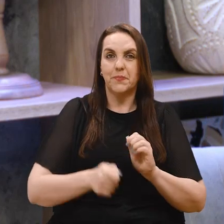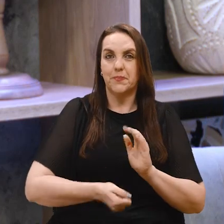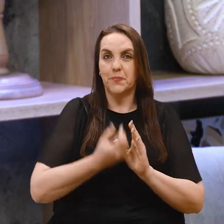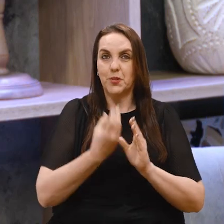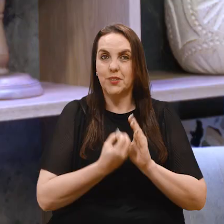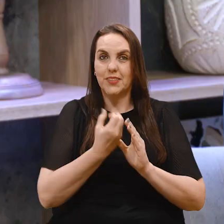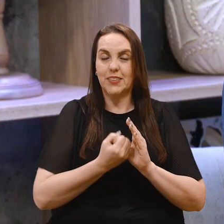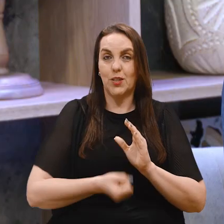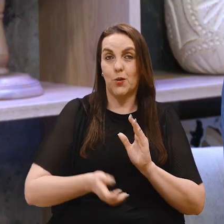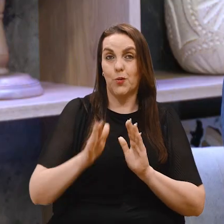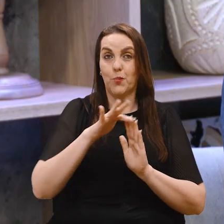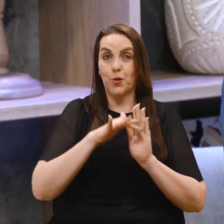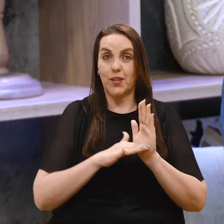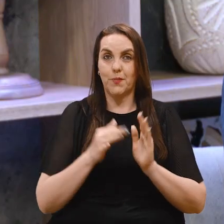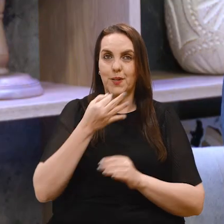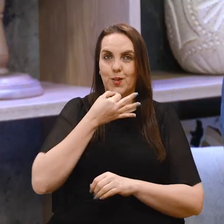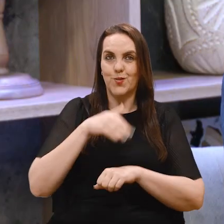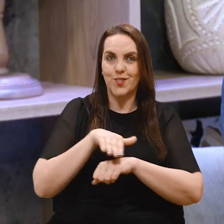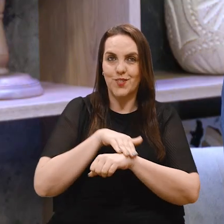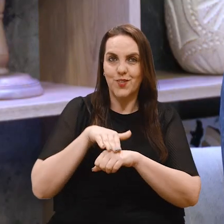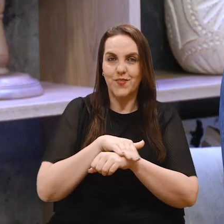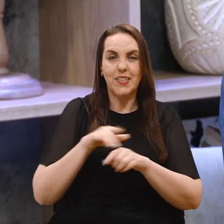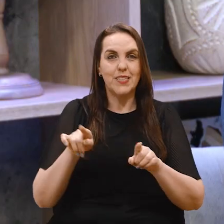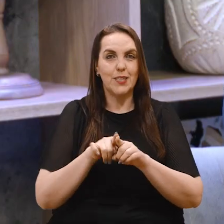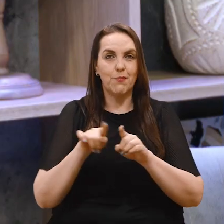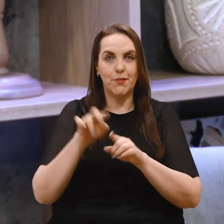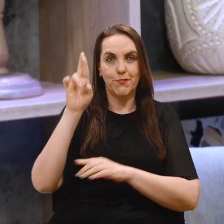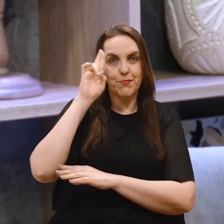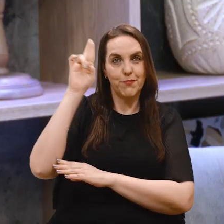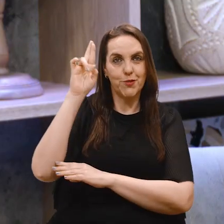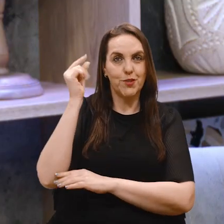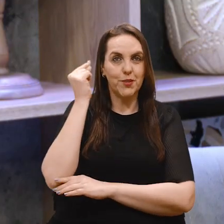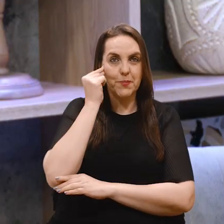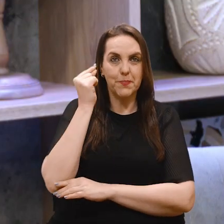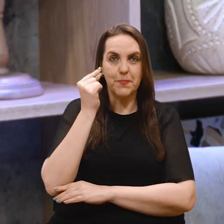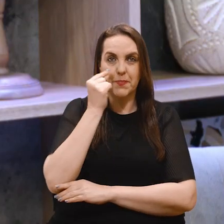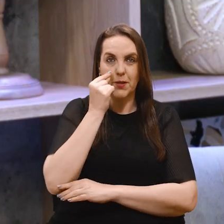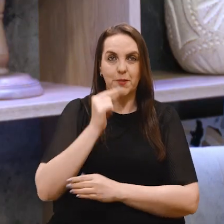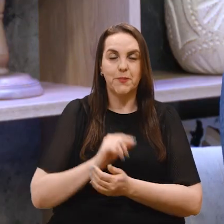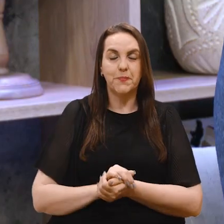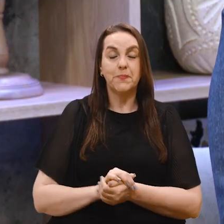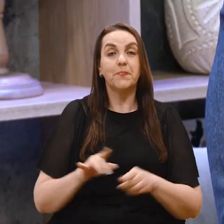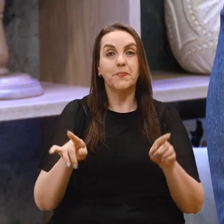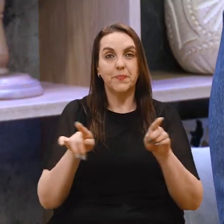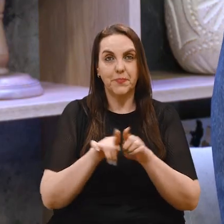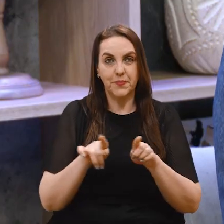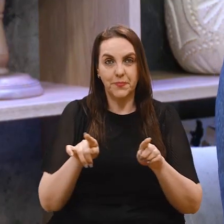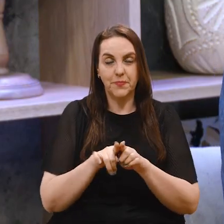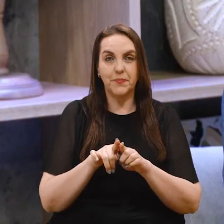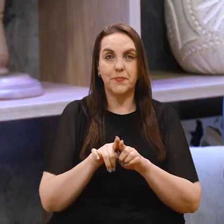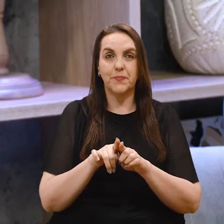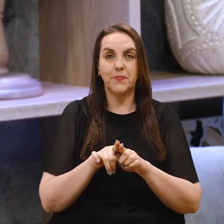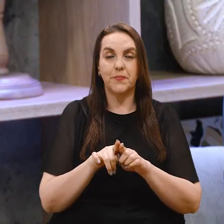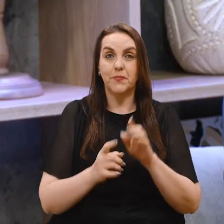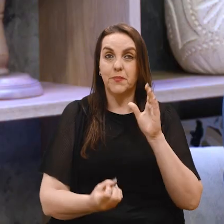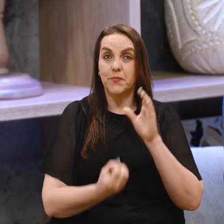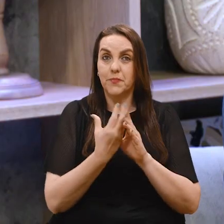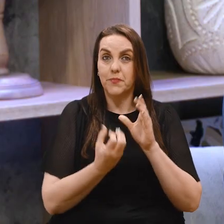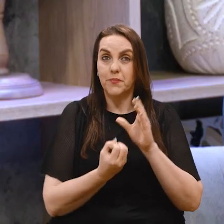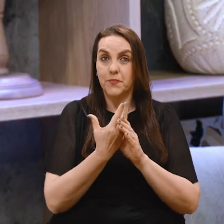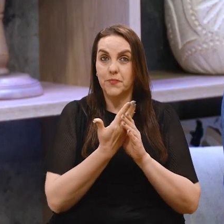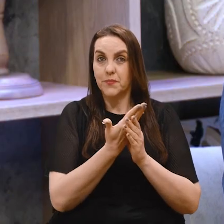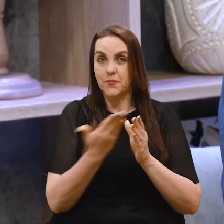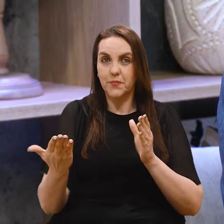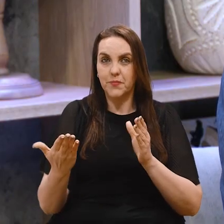nosso programa Caxias Conversa, também nosso diretor Mauro Camargo e também nossos produtores